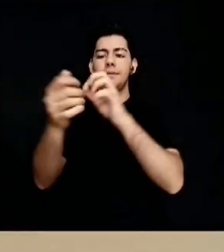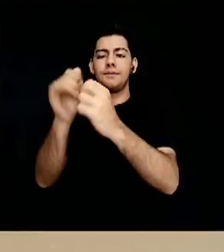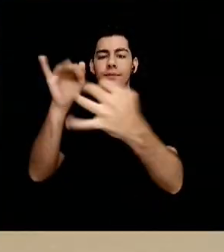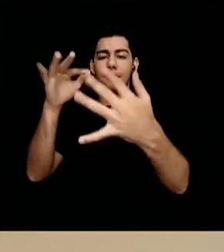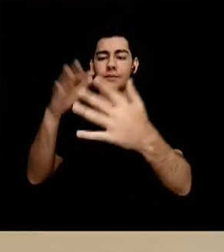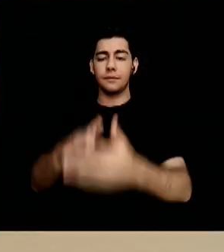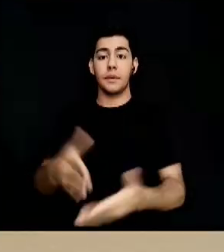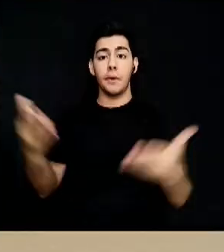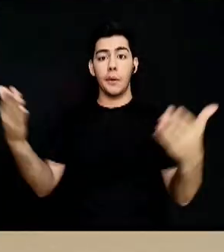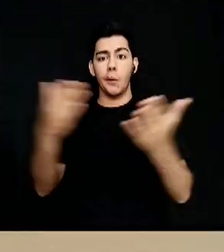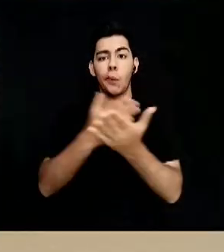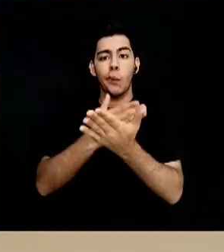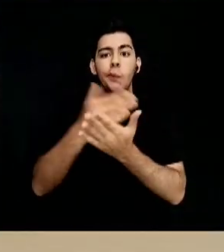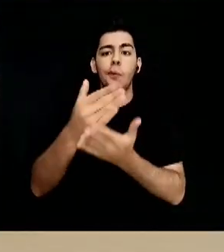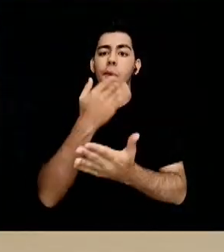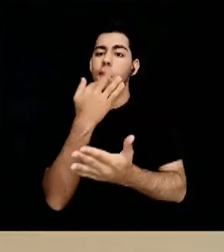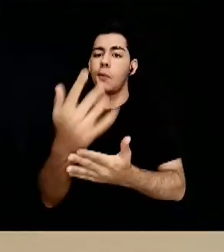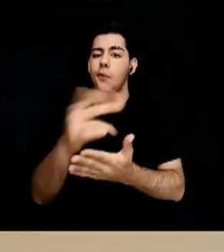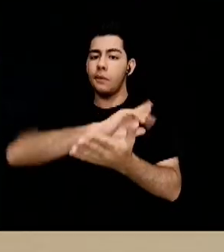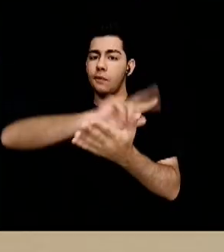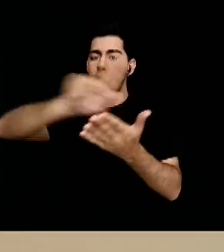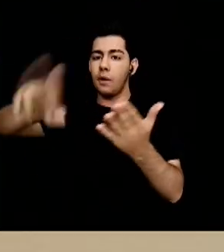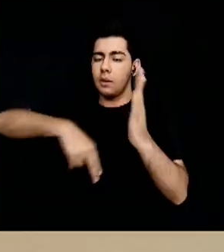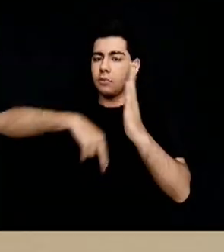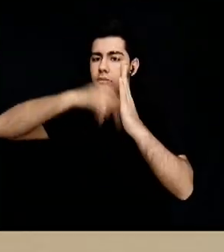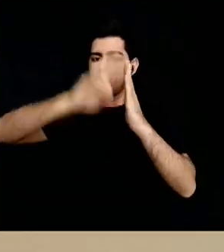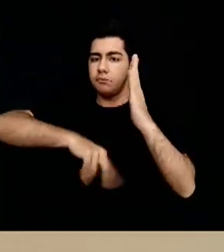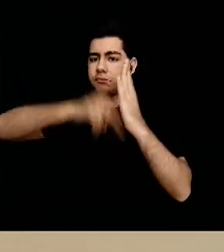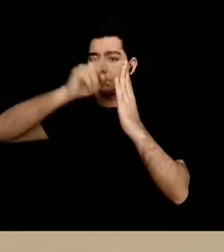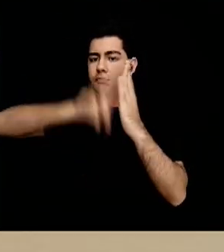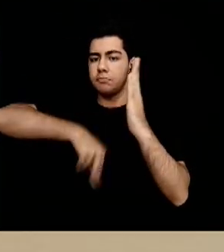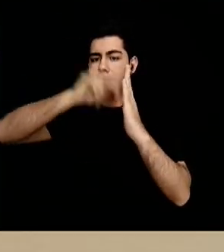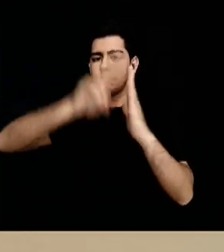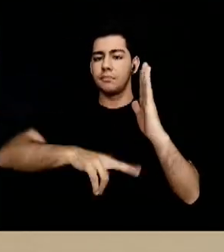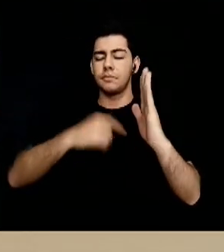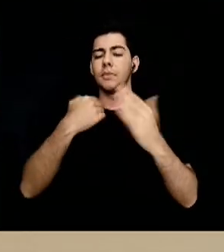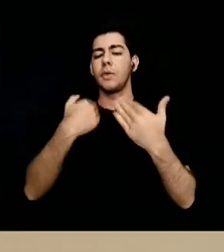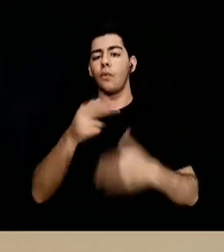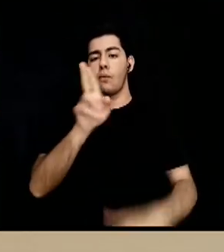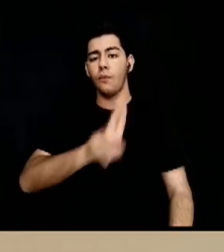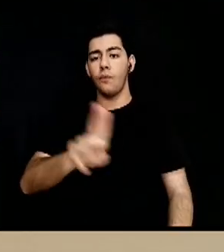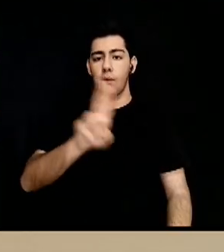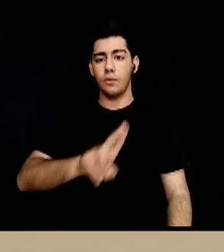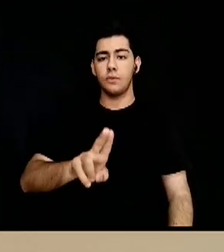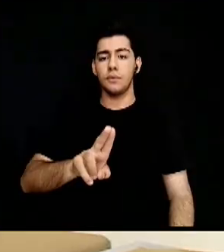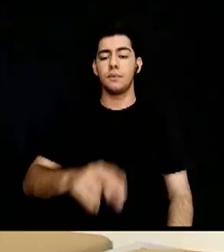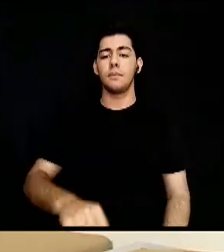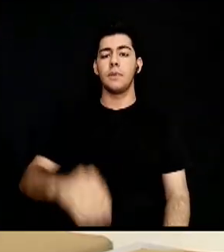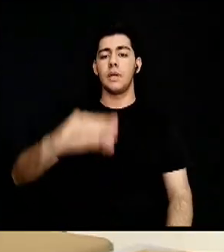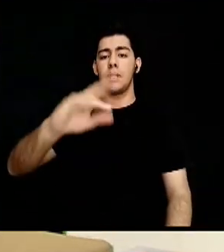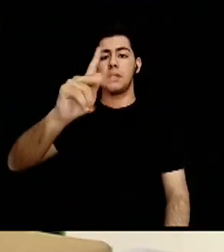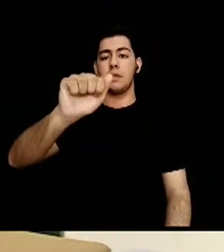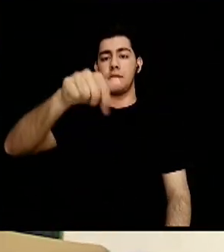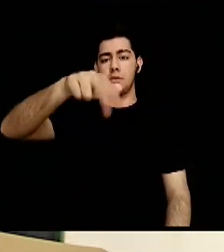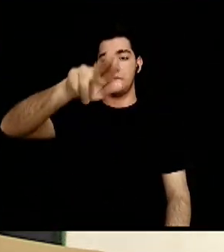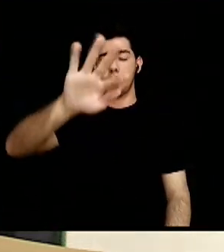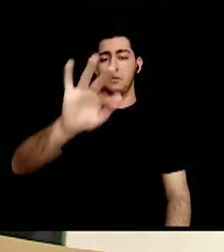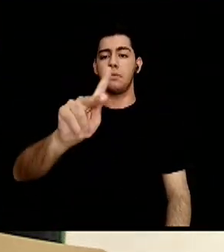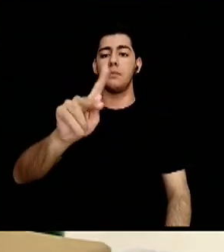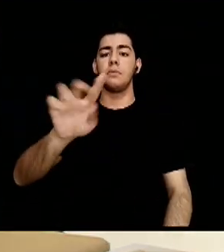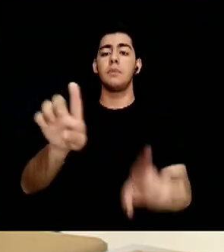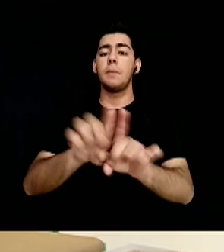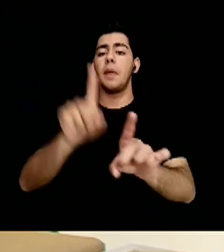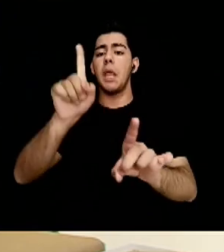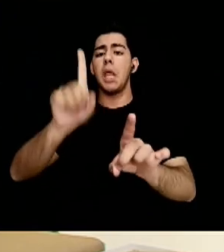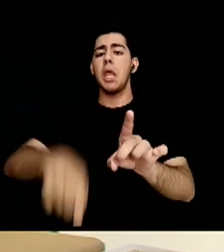agora. Eu vou usar uma tinta Chalk, que é uma tinta multisuperfície.